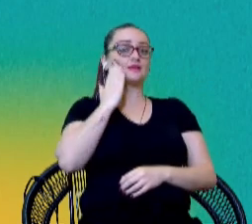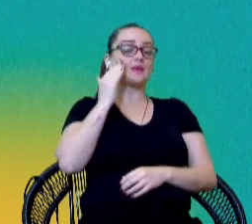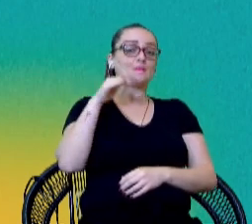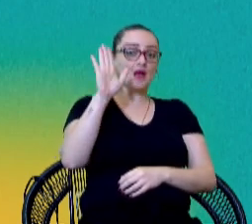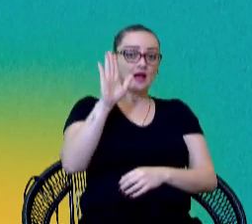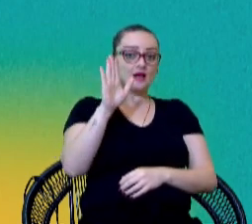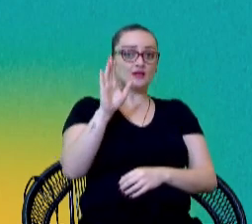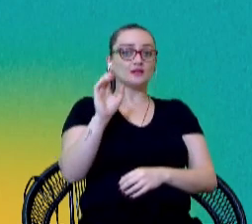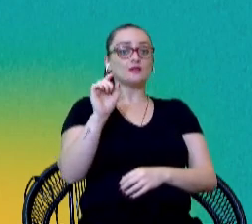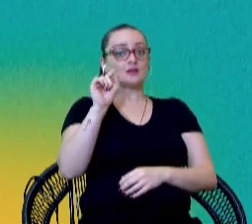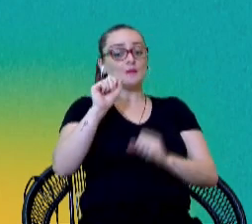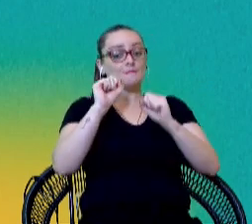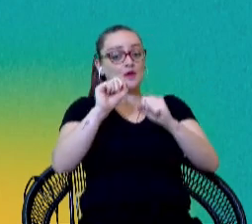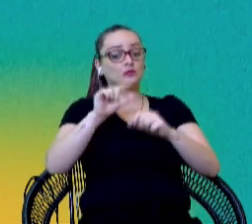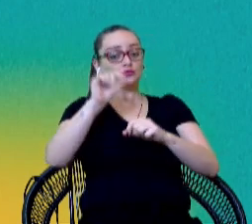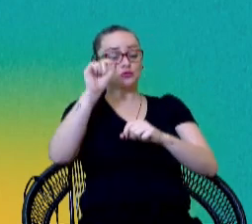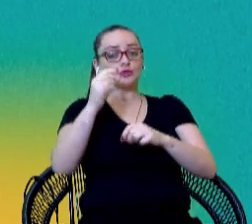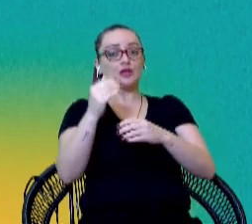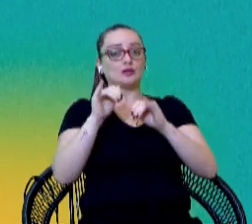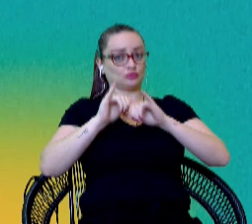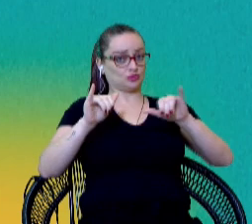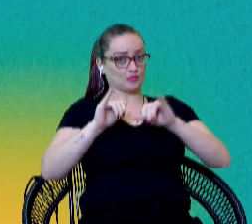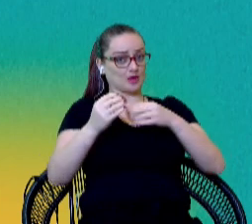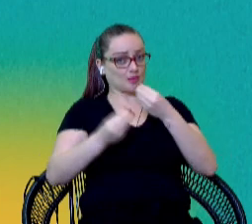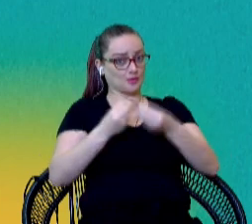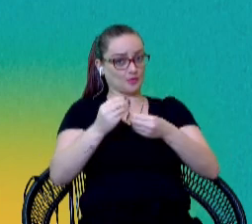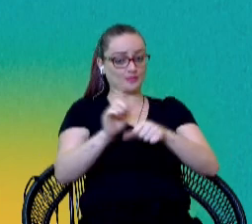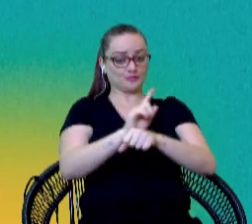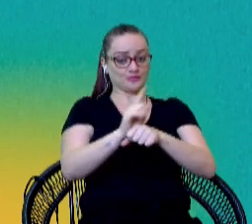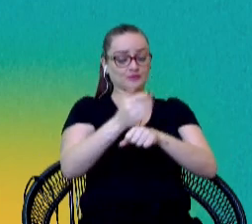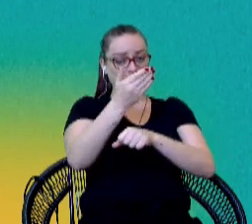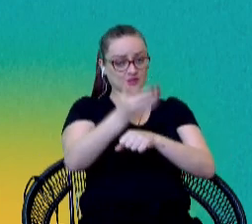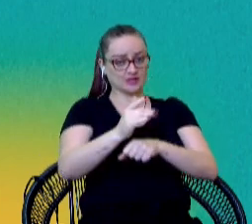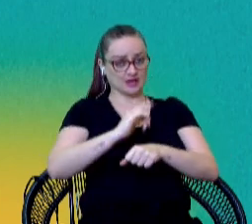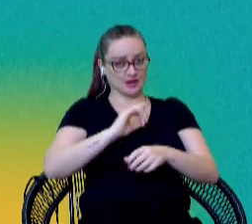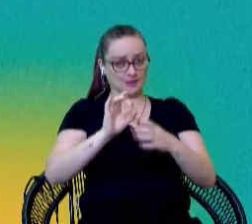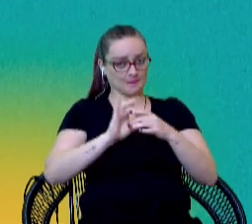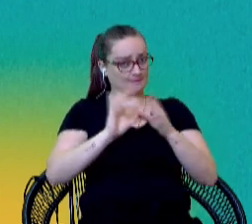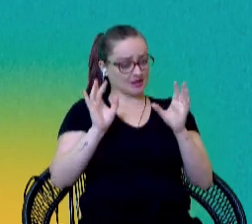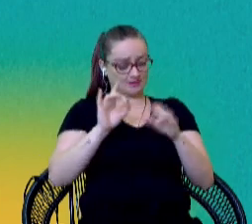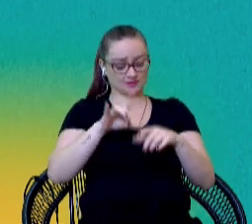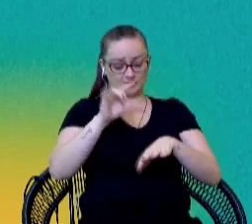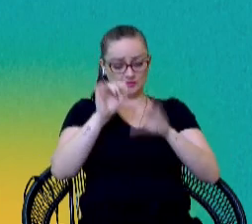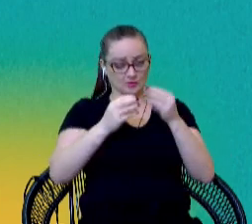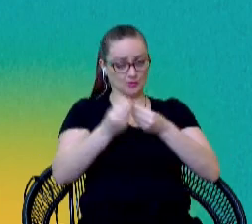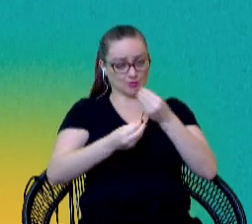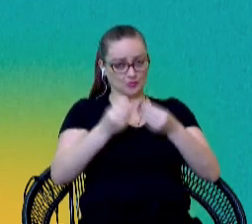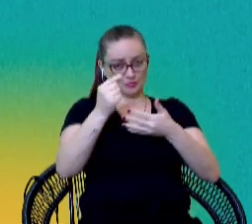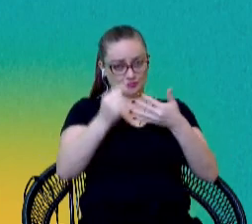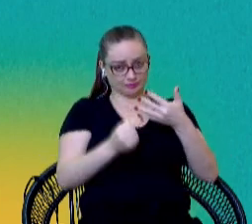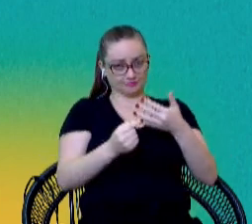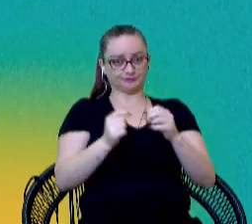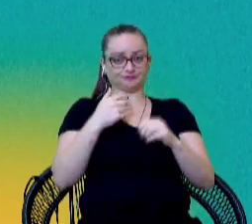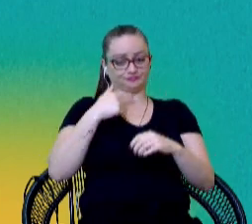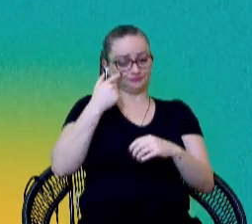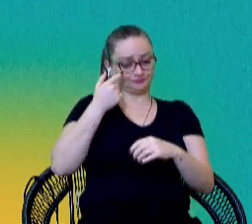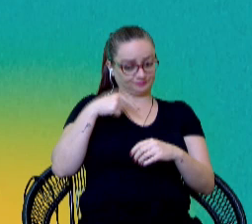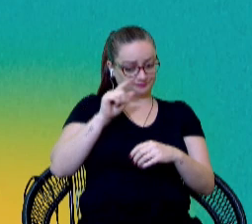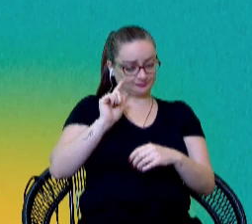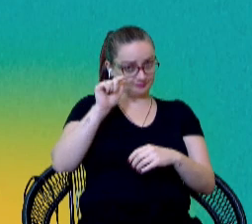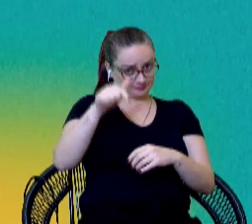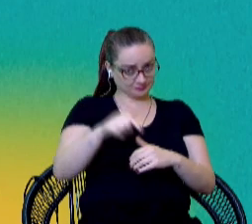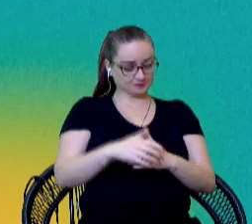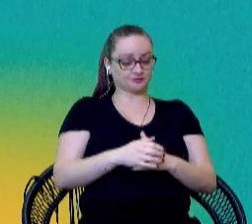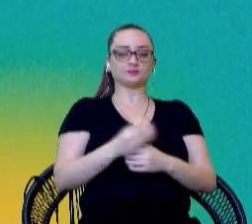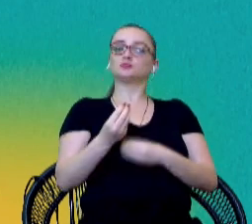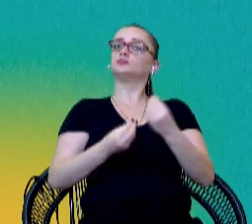mais. Você pode escolher essa chamada. E o gerenciador ele tem várias alternativas disso. A gente vai ver daqui a pouquinho,